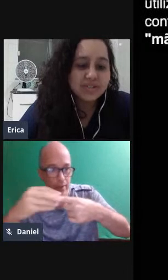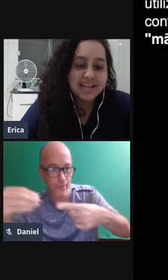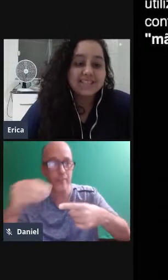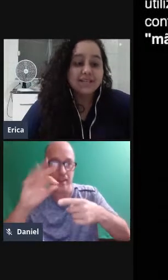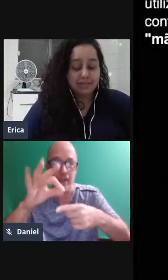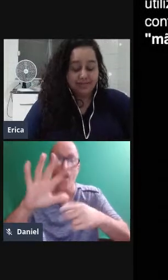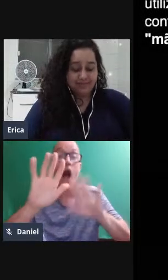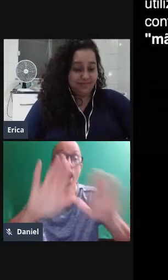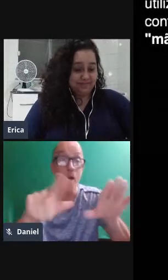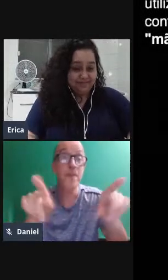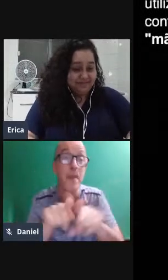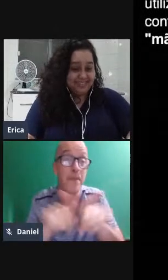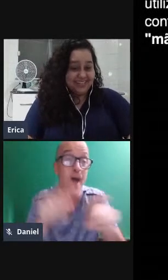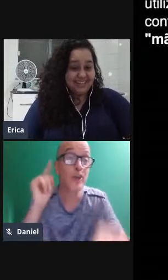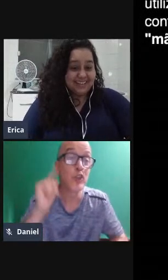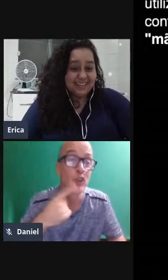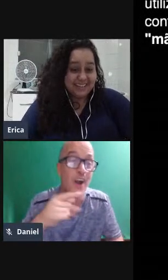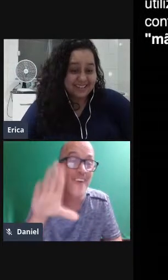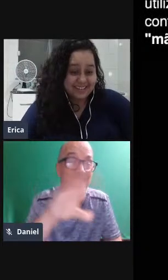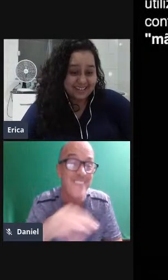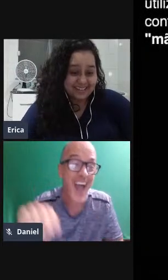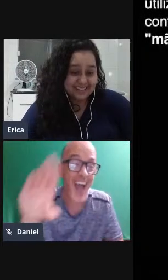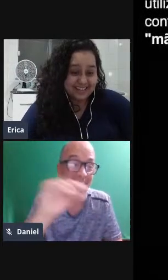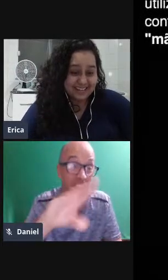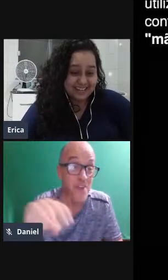Libras, tem alguns sinais.